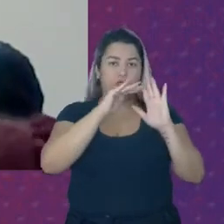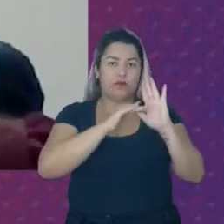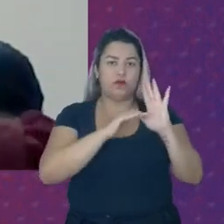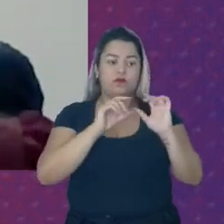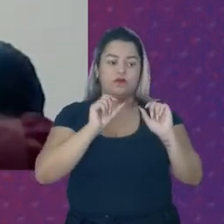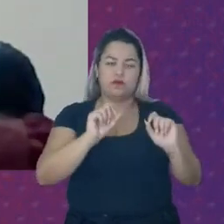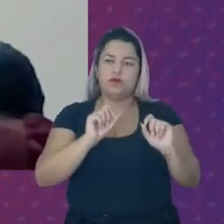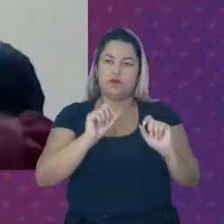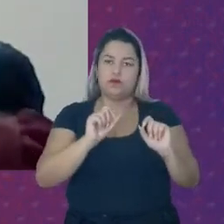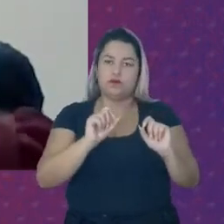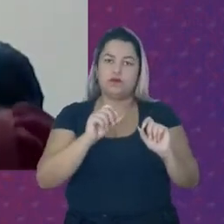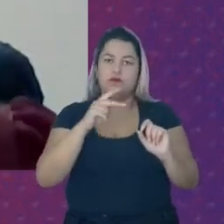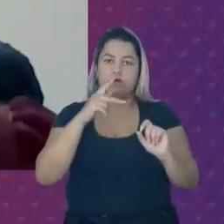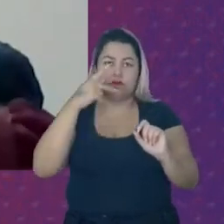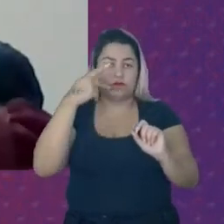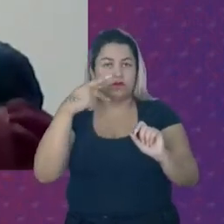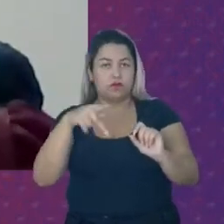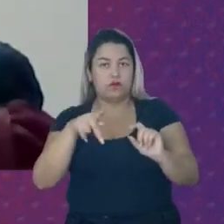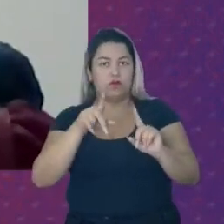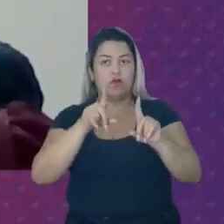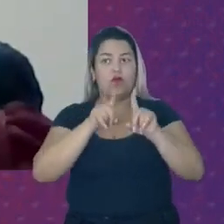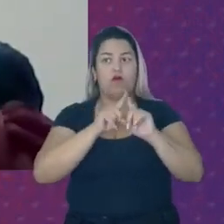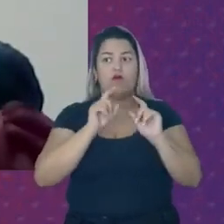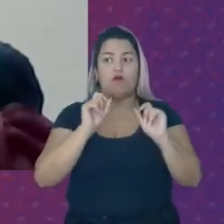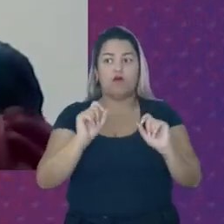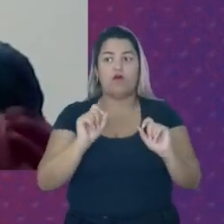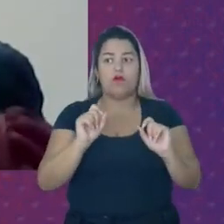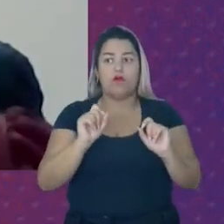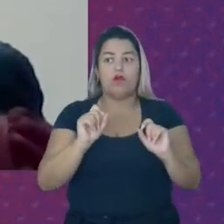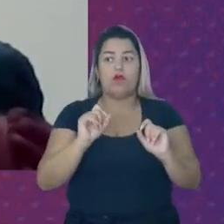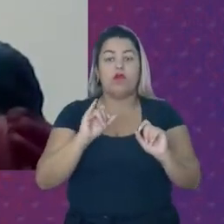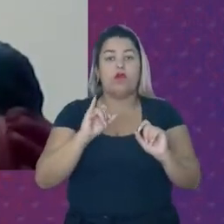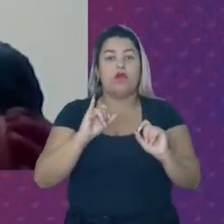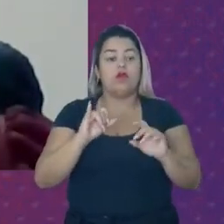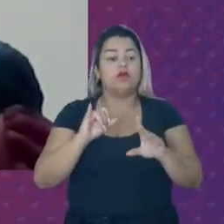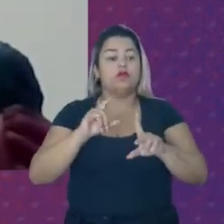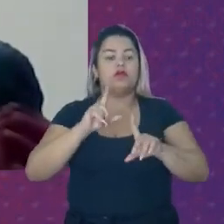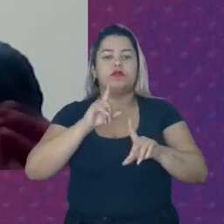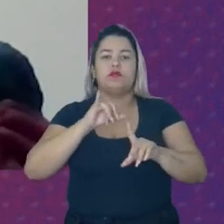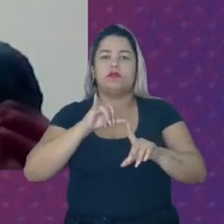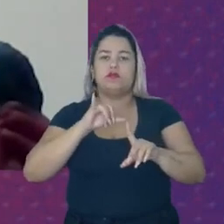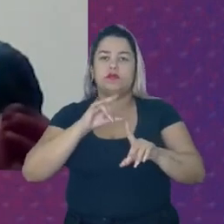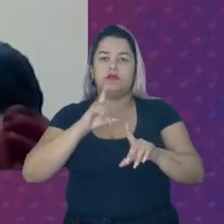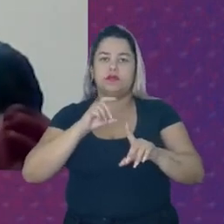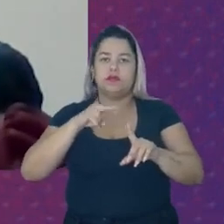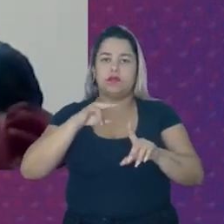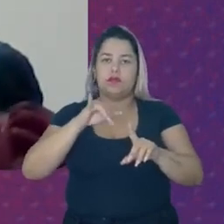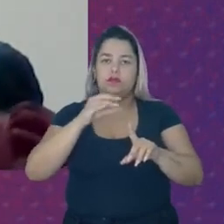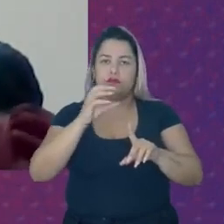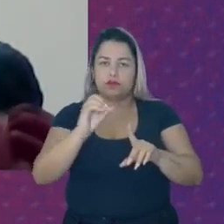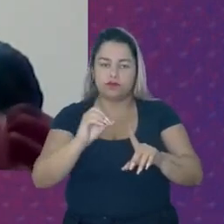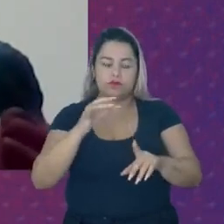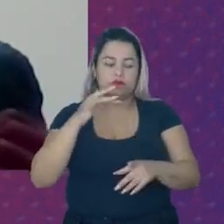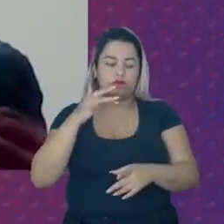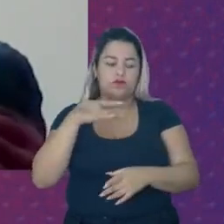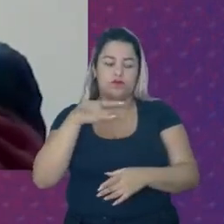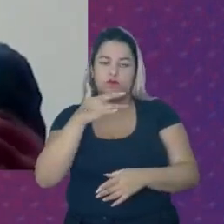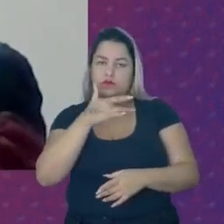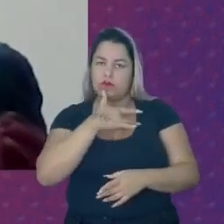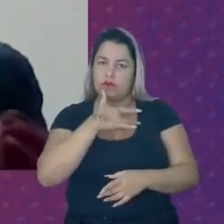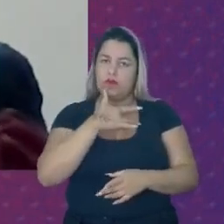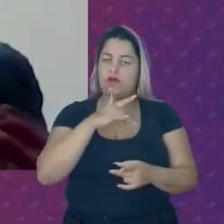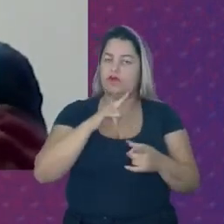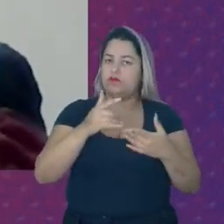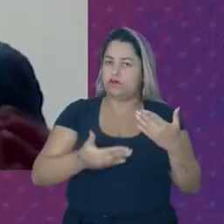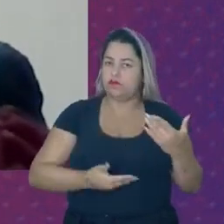muito lá no seu nascedouro, essa interligação com os serviços de saúde e de educação. Então,